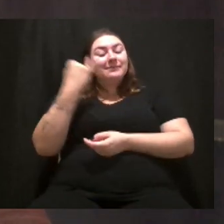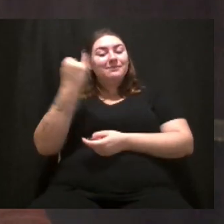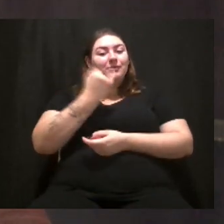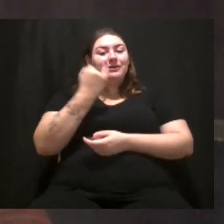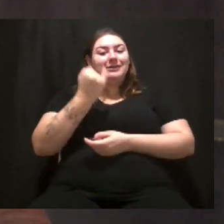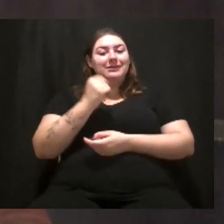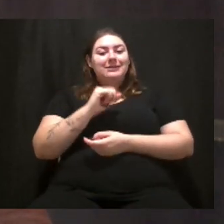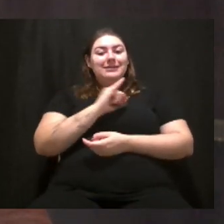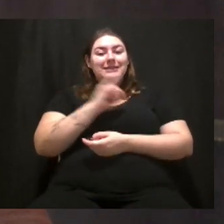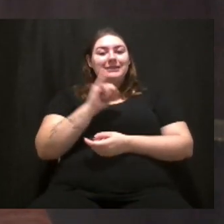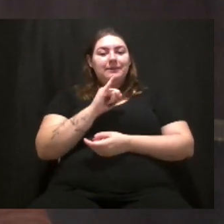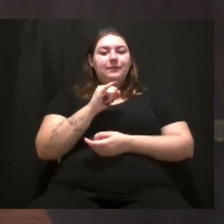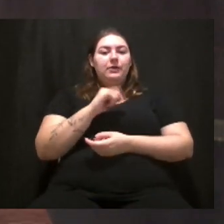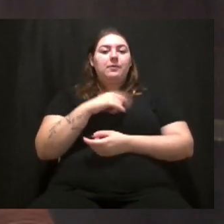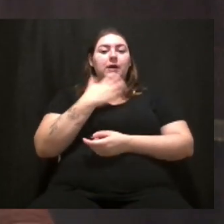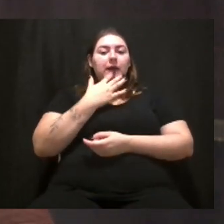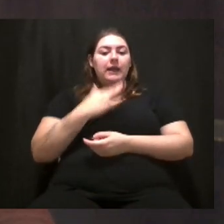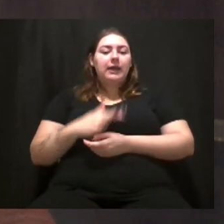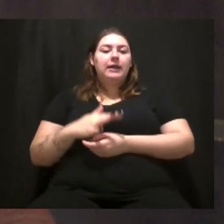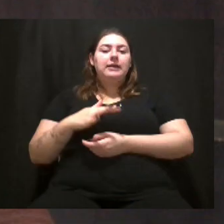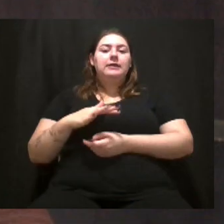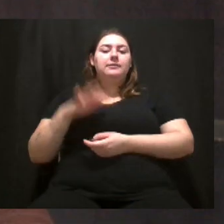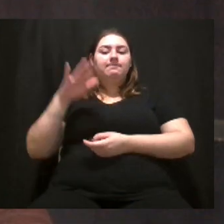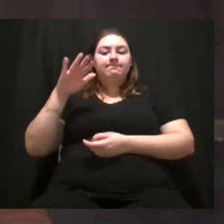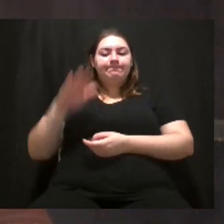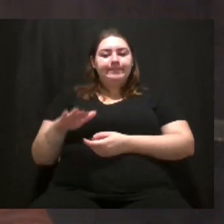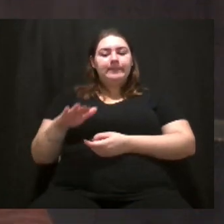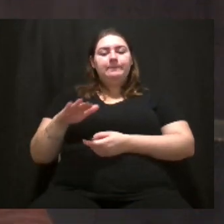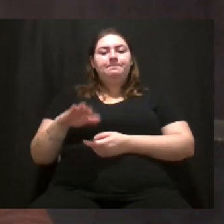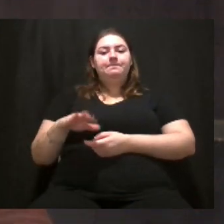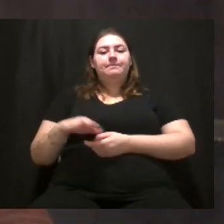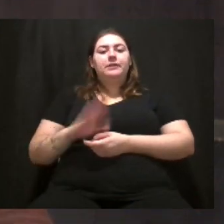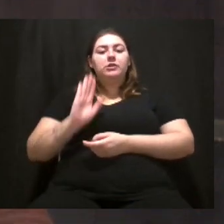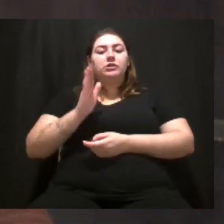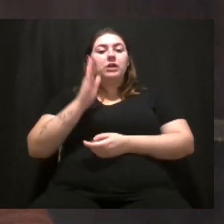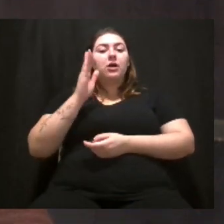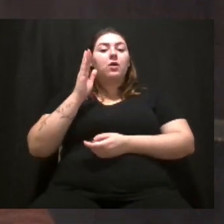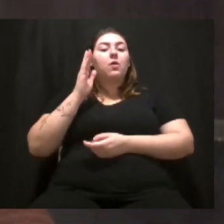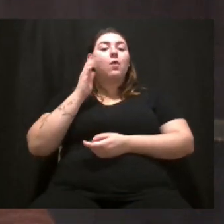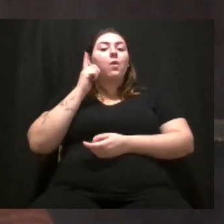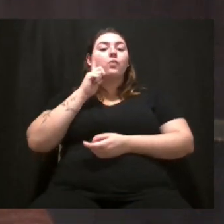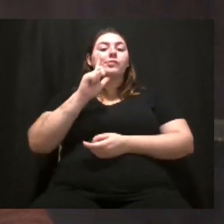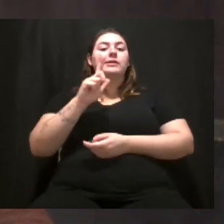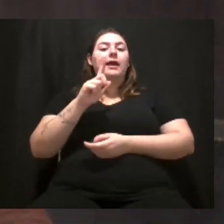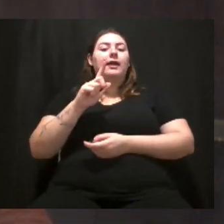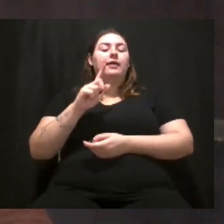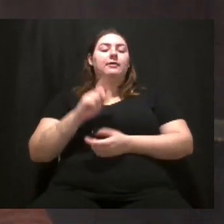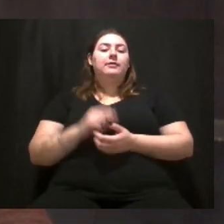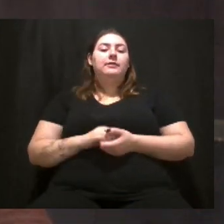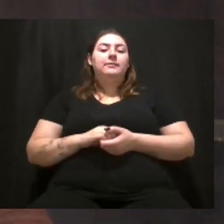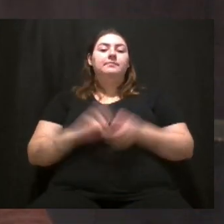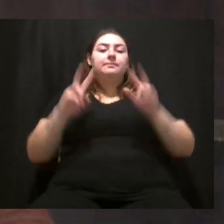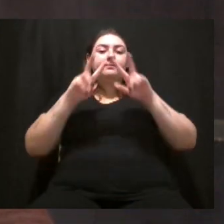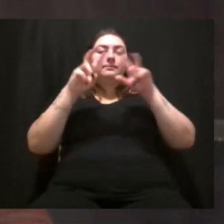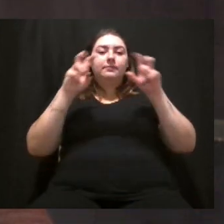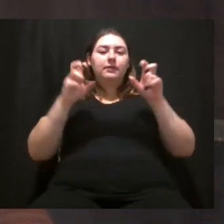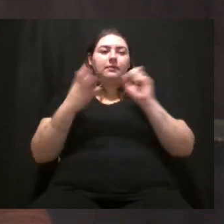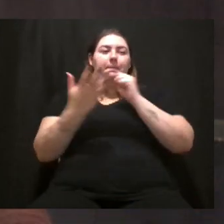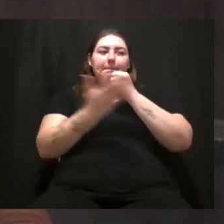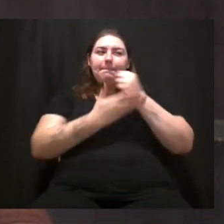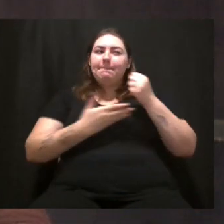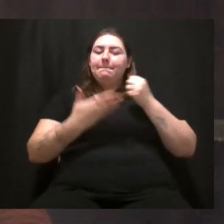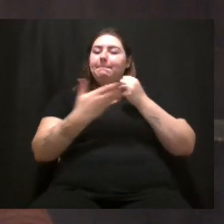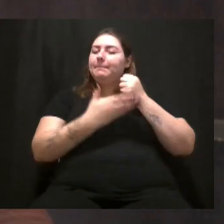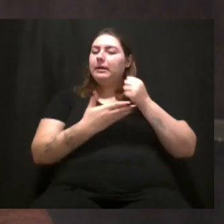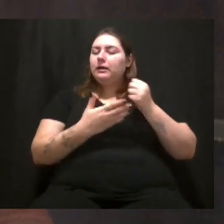criança pequena, é legal porque você já consegue, a partir daí, começar a conversar sobre assuntos mais básicos com a criança, né? Agora, se a